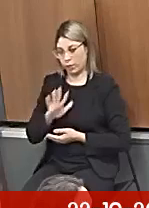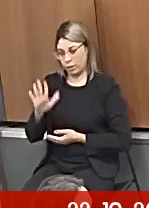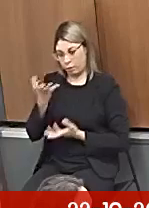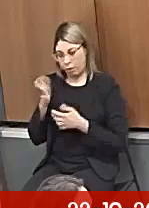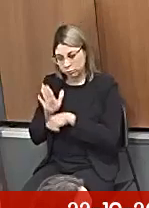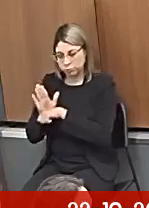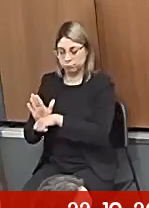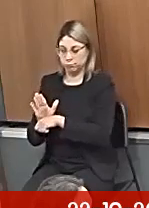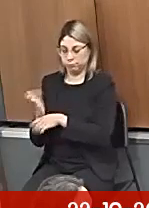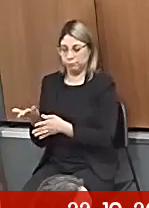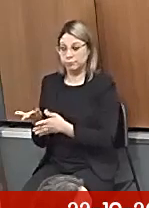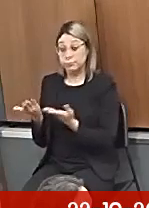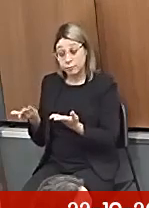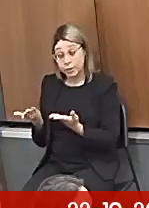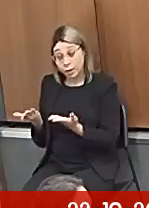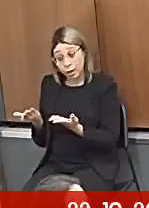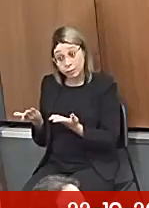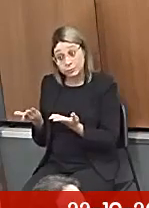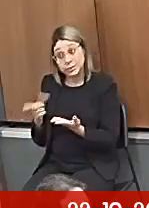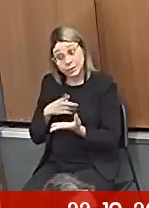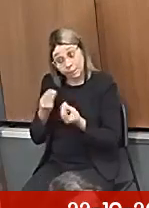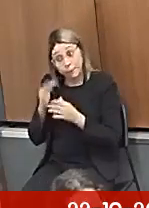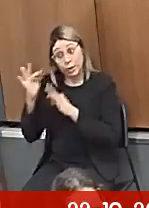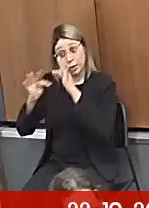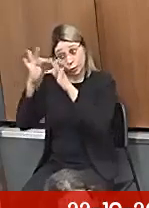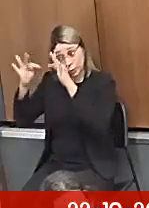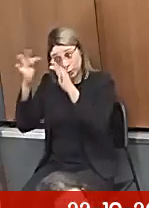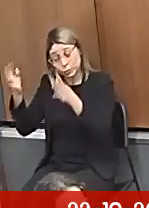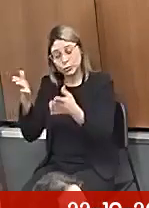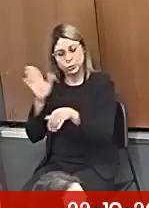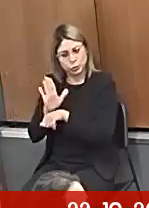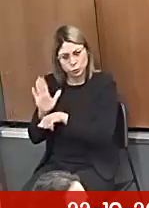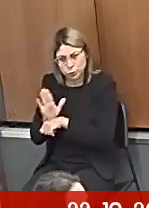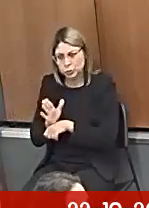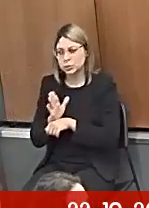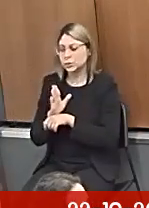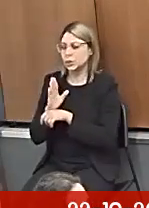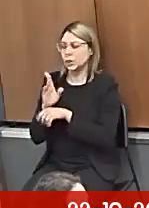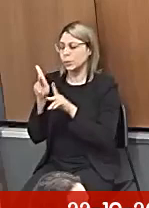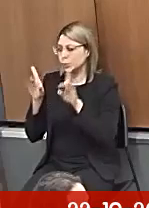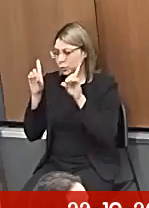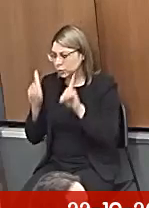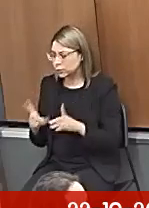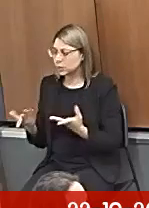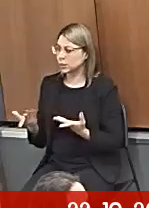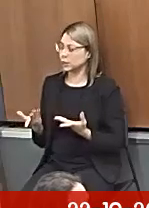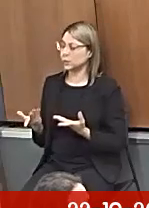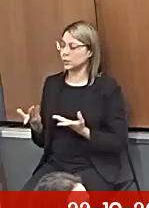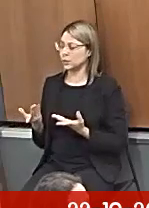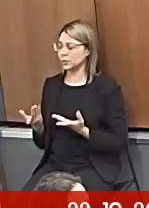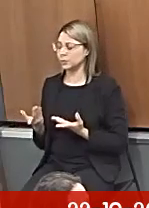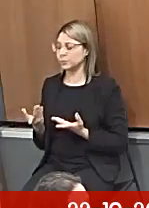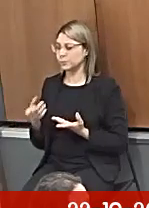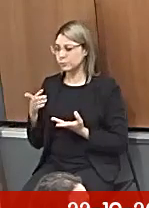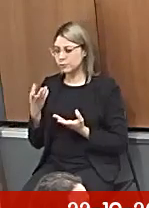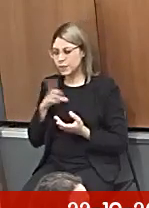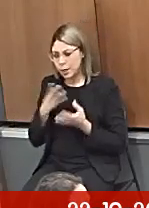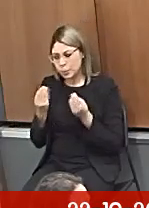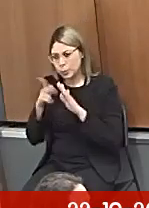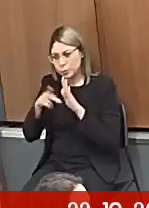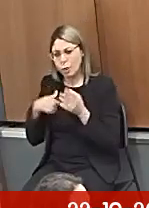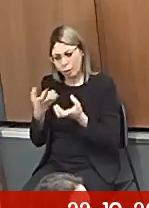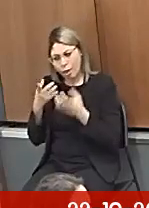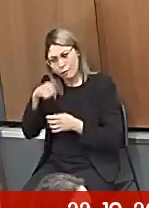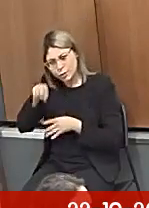Então, gente, tem muita tecnologia assistiva, tem muito projeto bom, e eu quero que vocês,